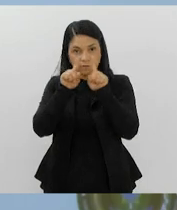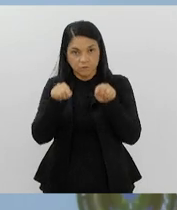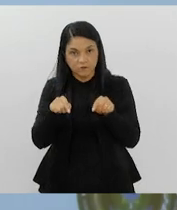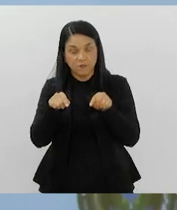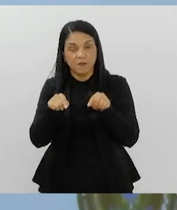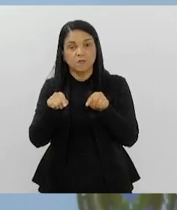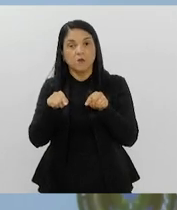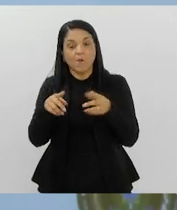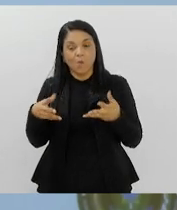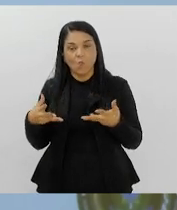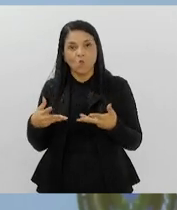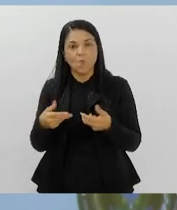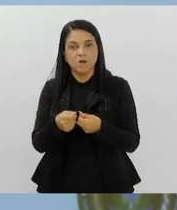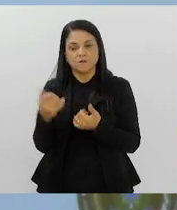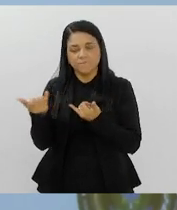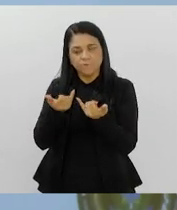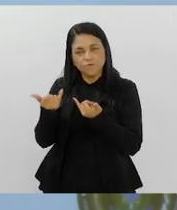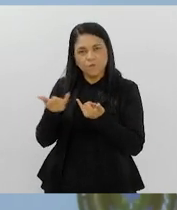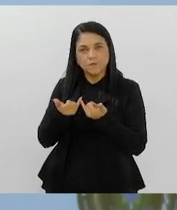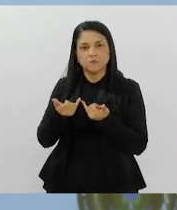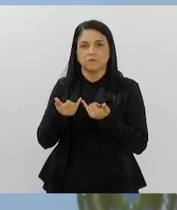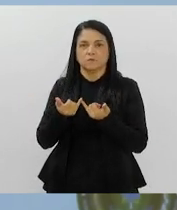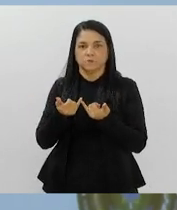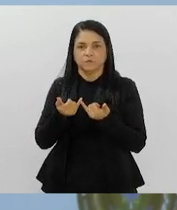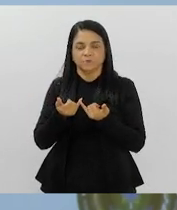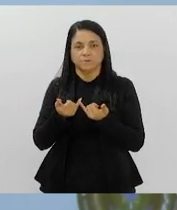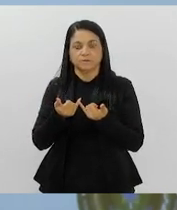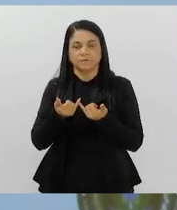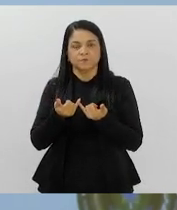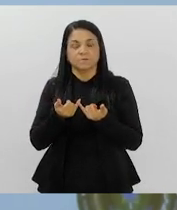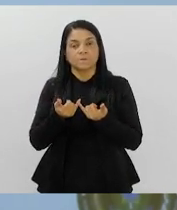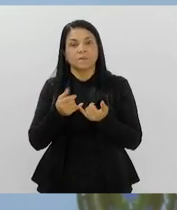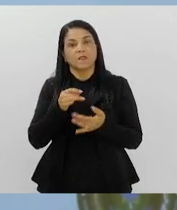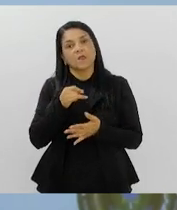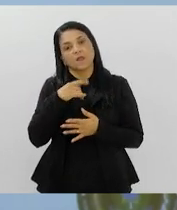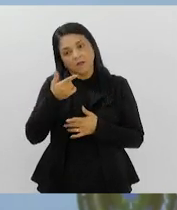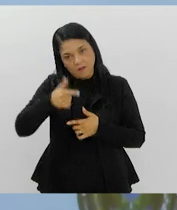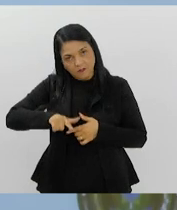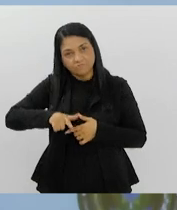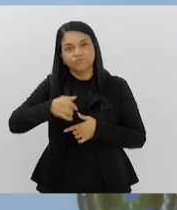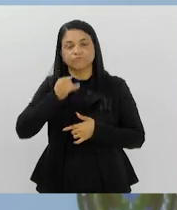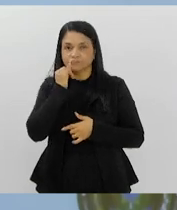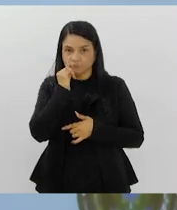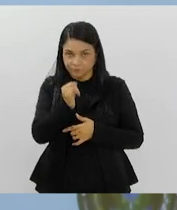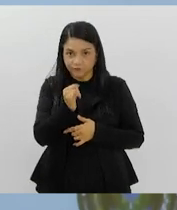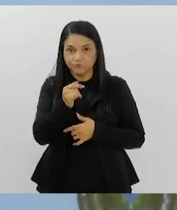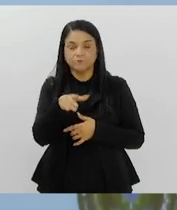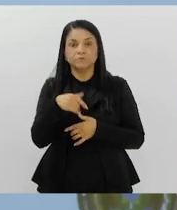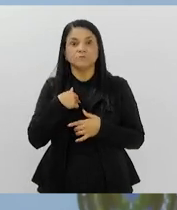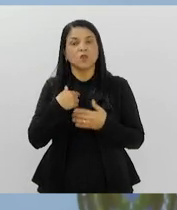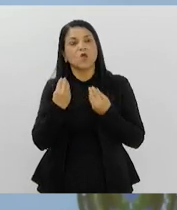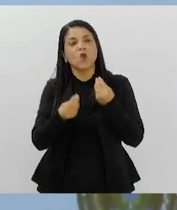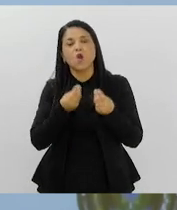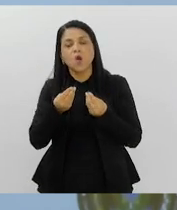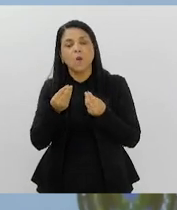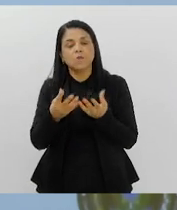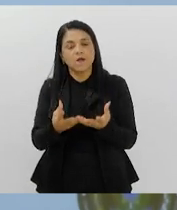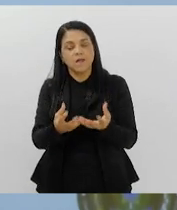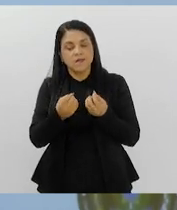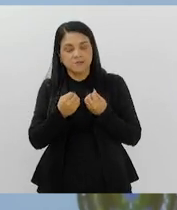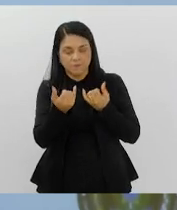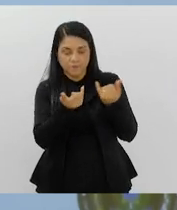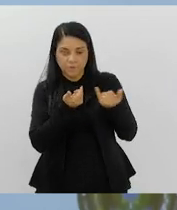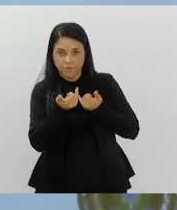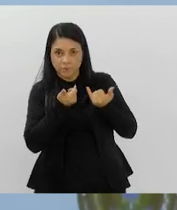relação à qualidade das informações que a gente recebe. Como eu disse, dependendo de como a gente recebe as